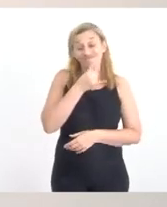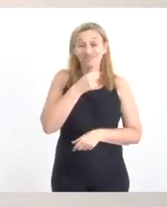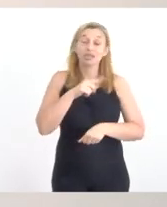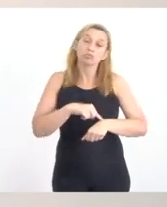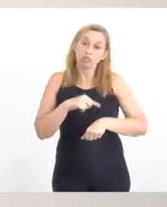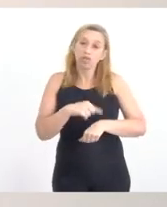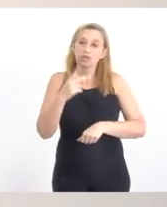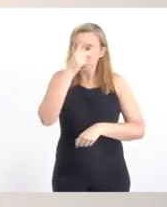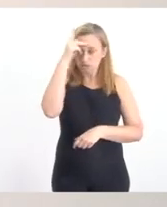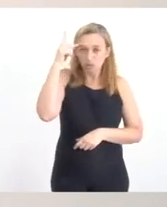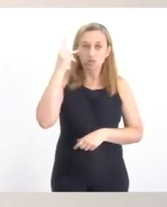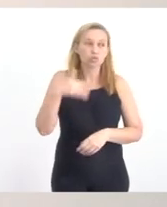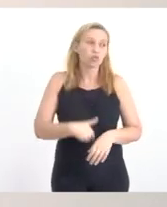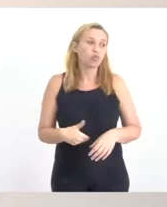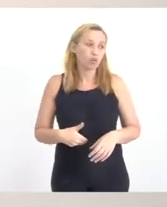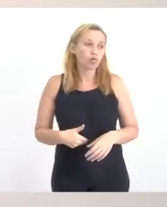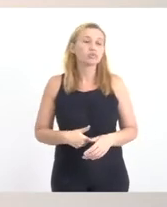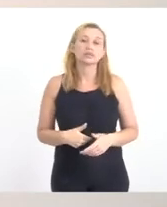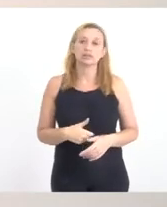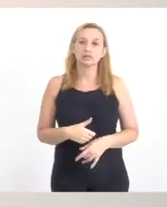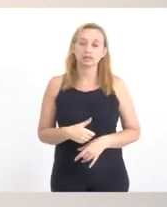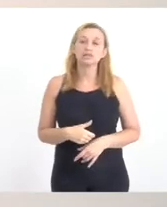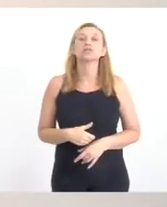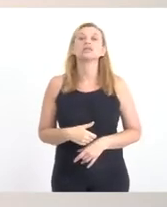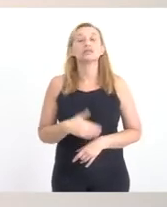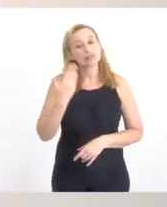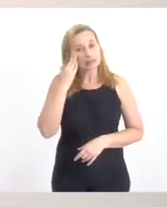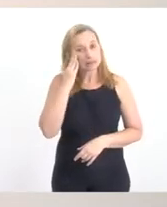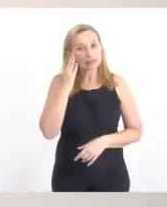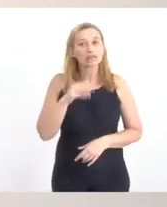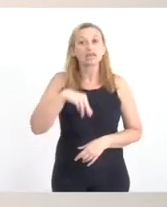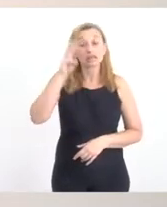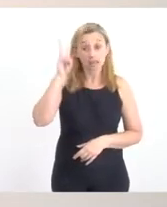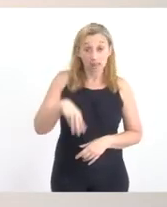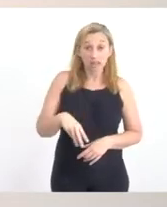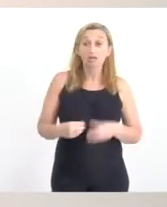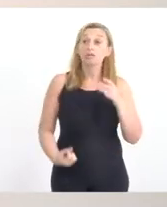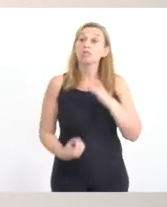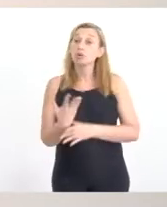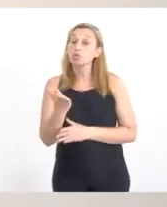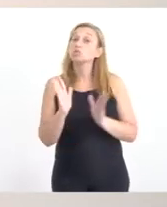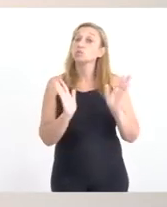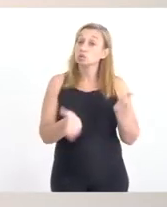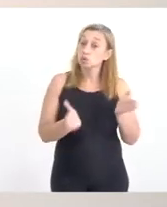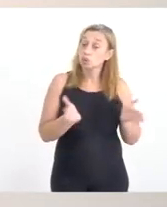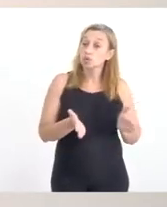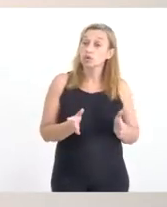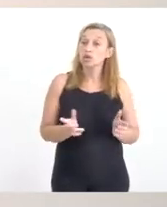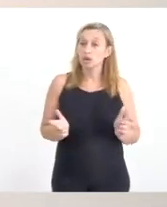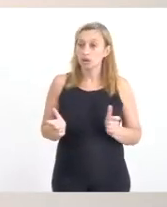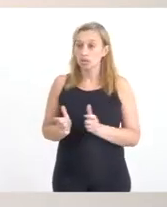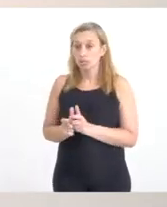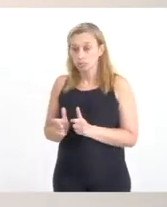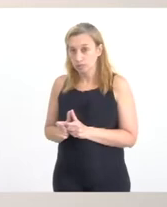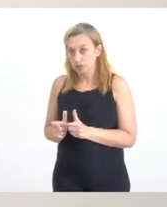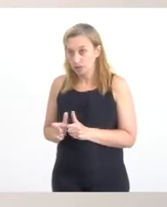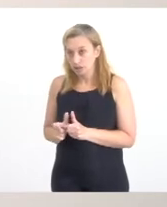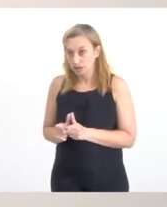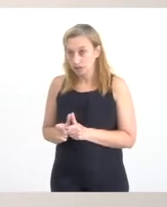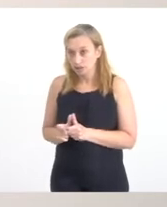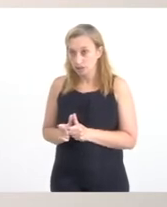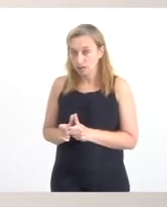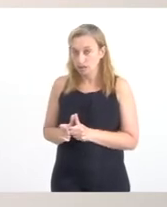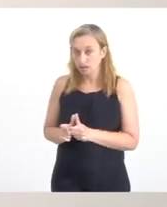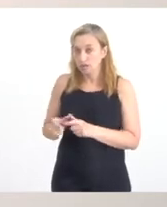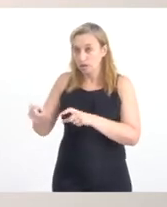no momento em que as pessoas estão passando fome e que a gente entende que Quem produz hoje é o pequeno agricultor é